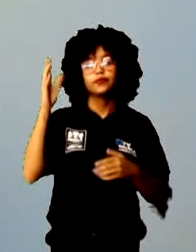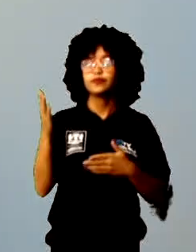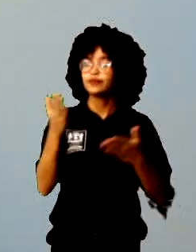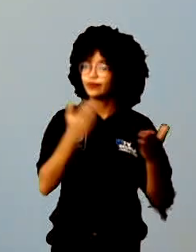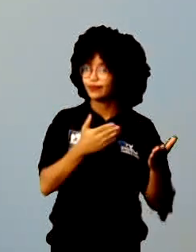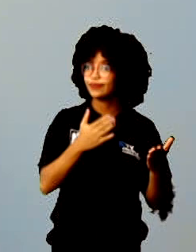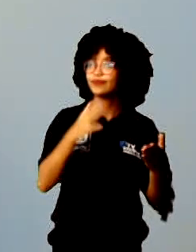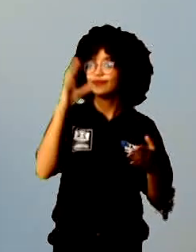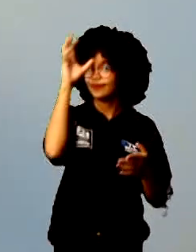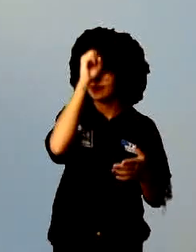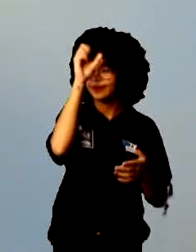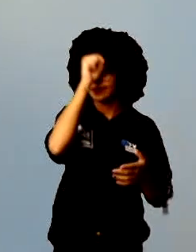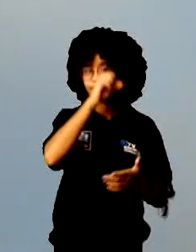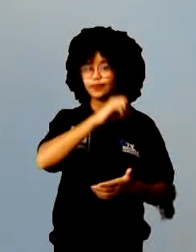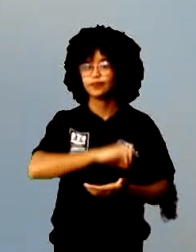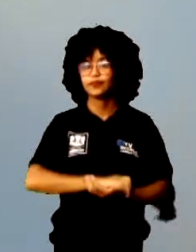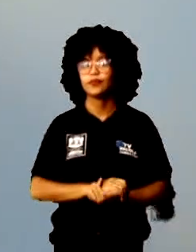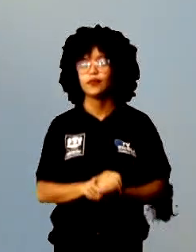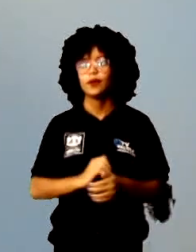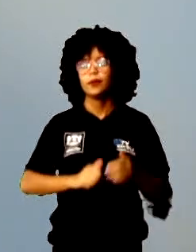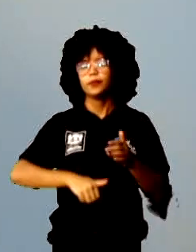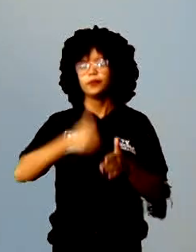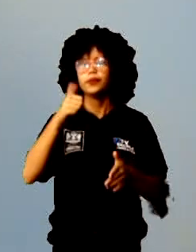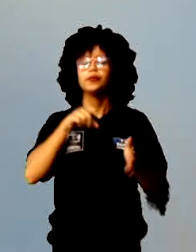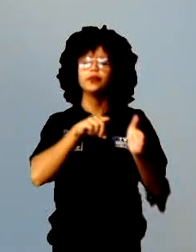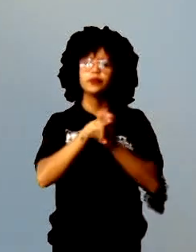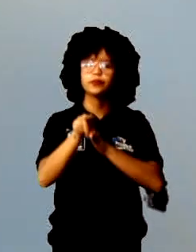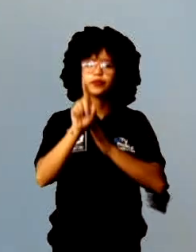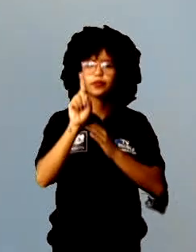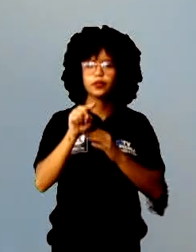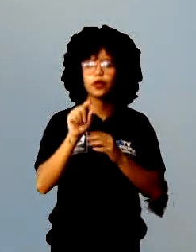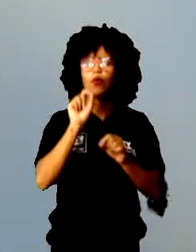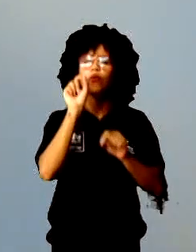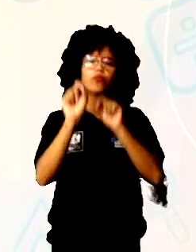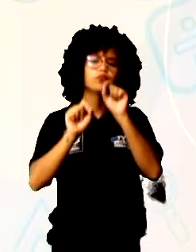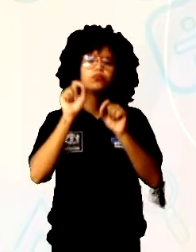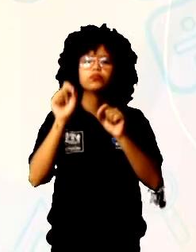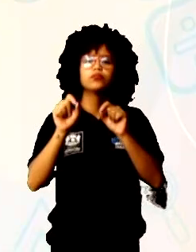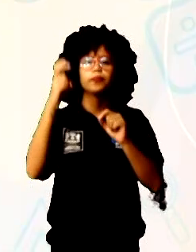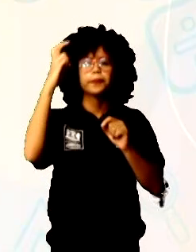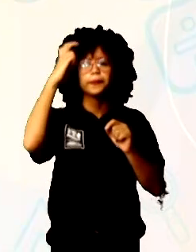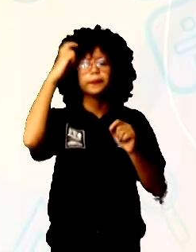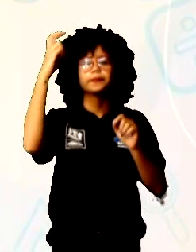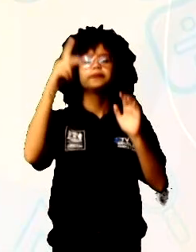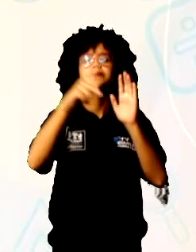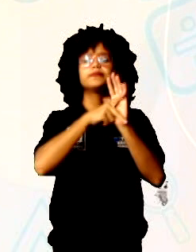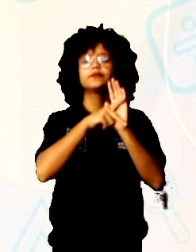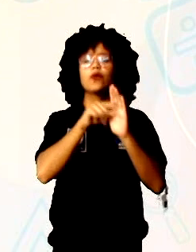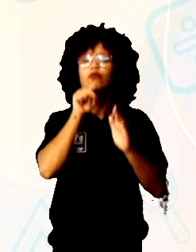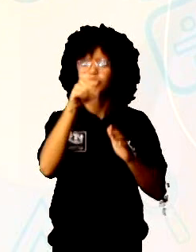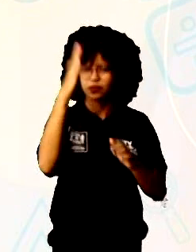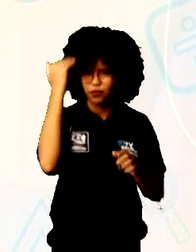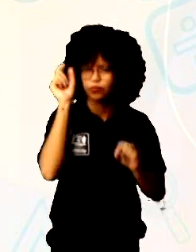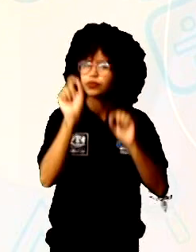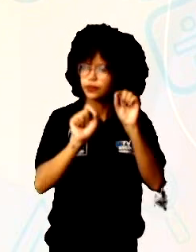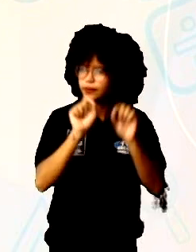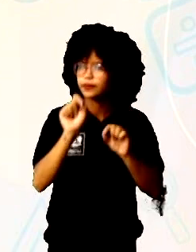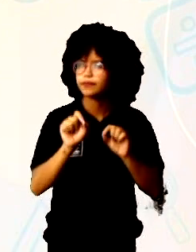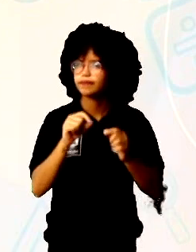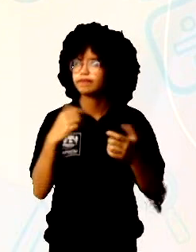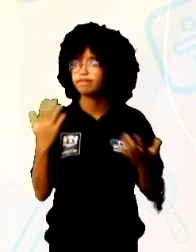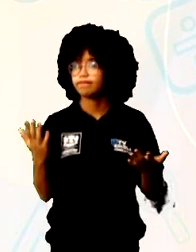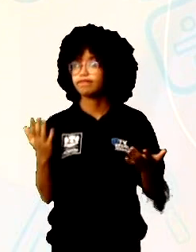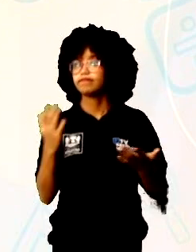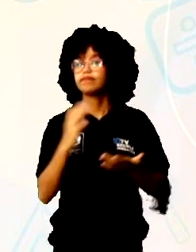ver só a primeira pergunta é a seguinte o que é Patrimônio Você sabe o que é Patrimônio